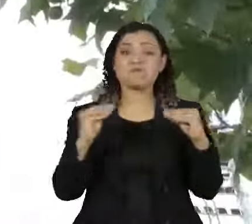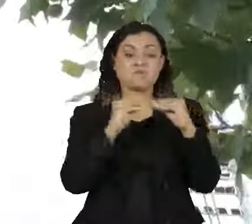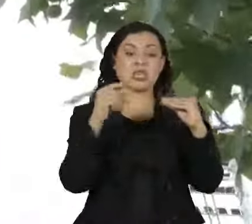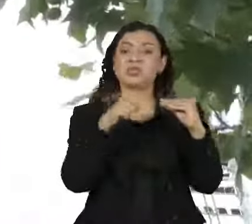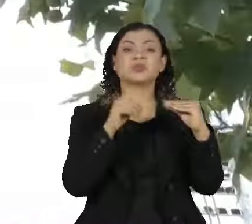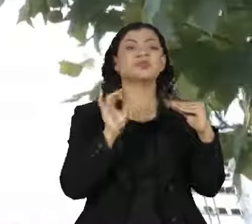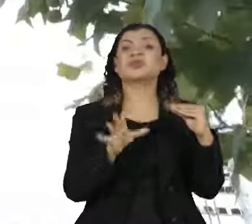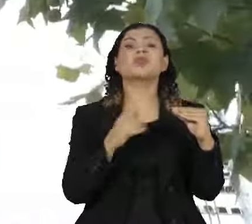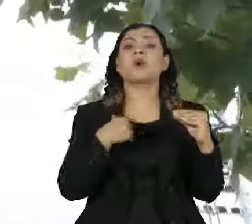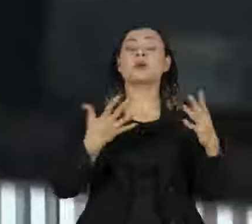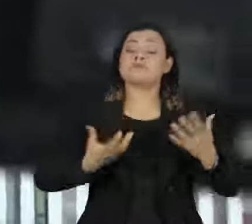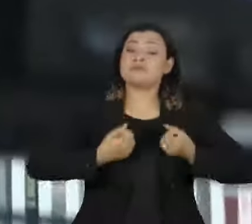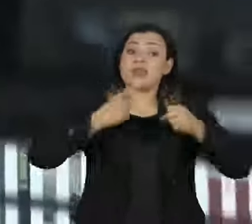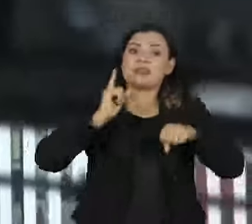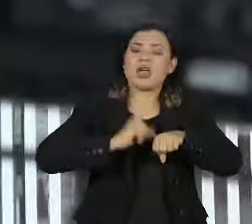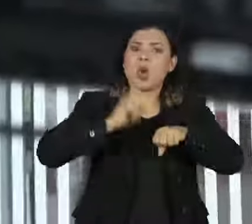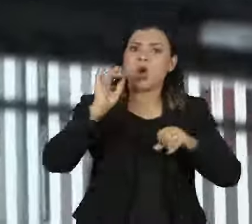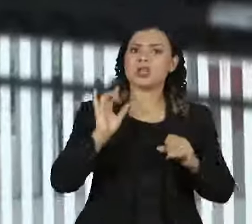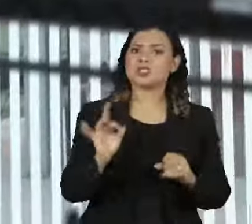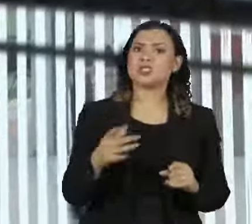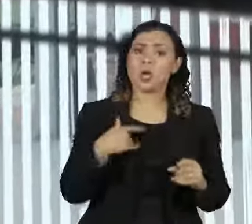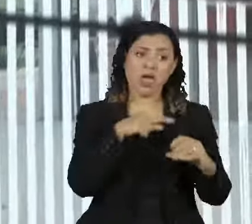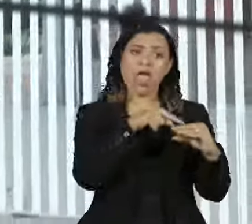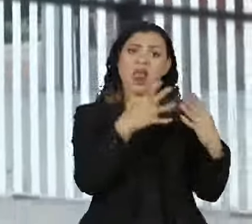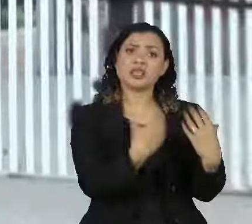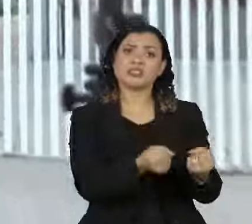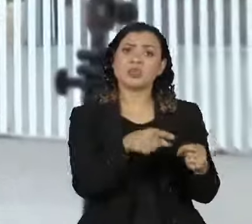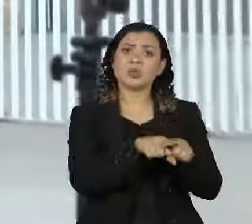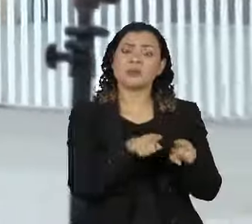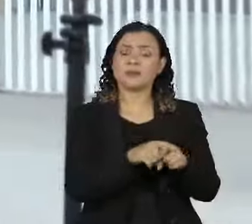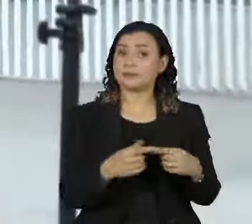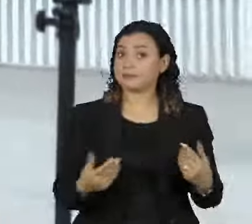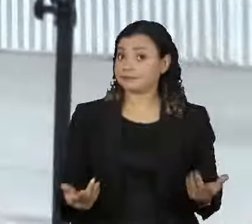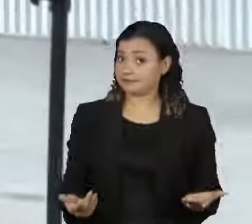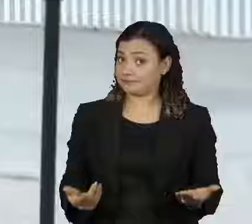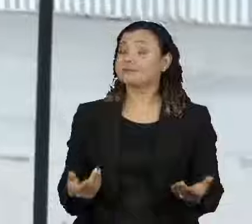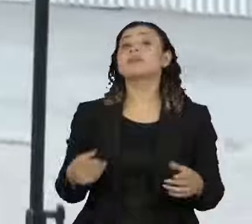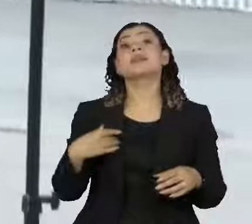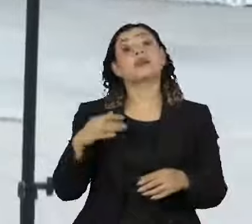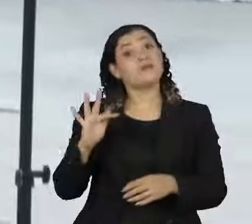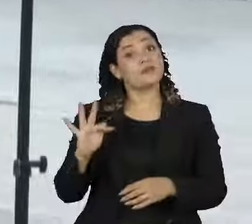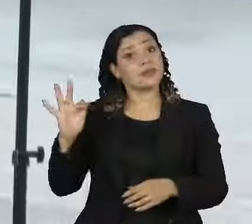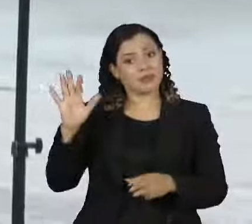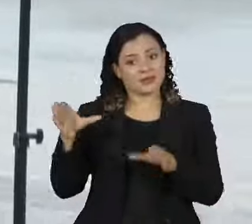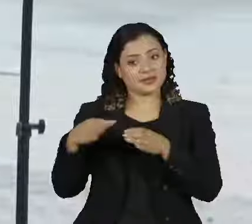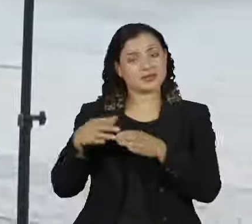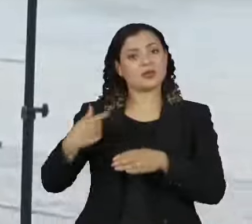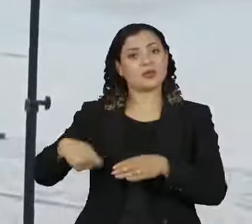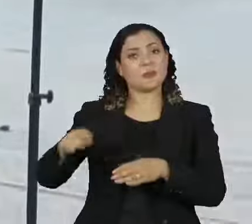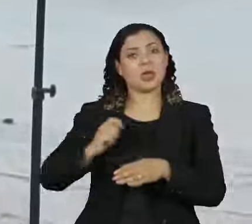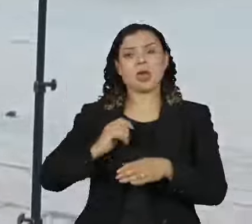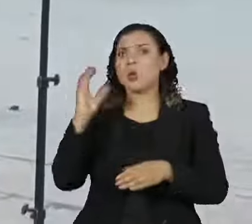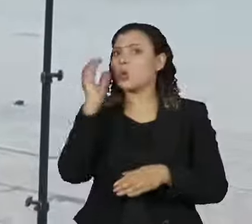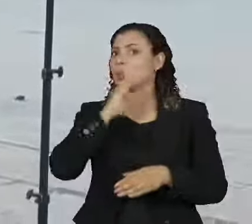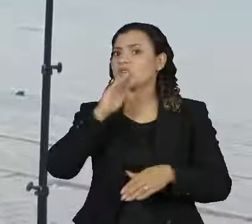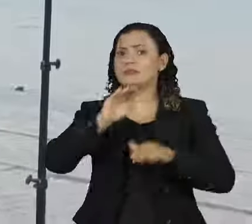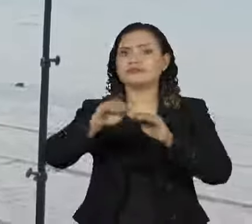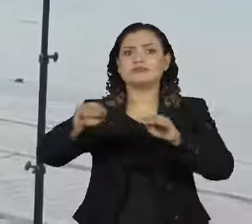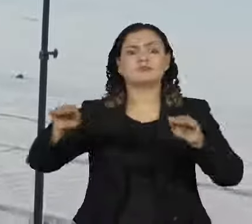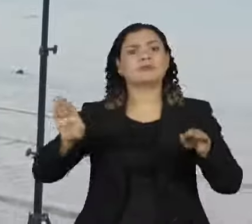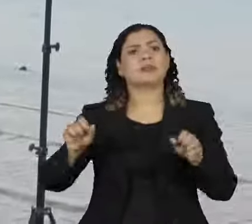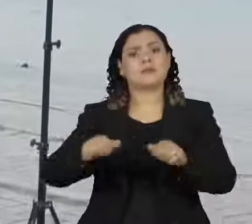Foi espontâneo e com sentido a Federação espanhola convocou com caráter de urgência